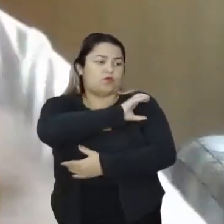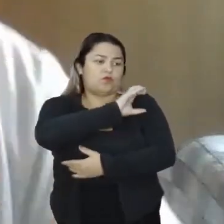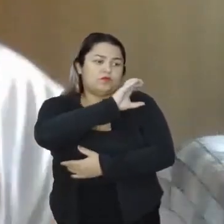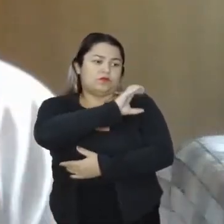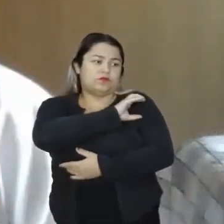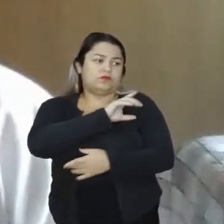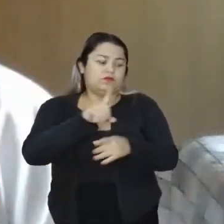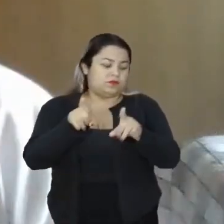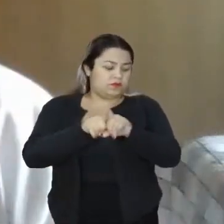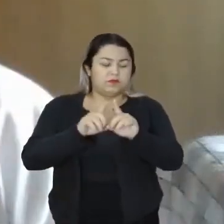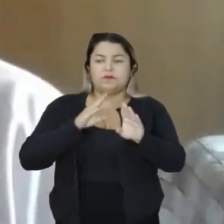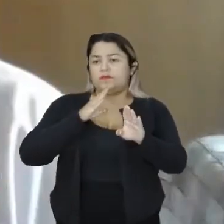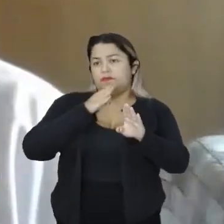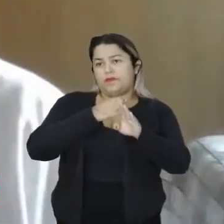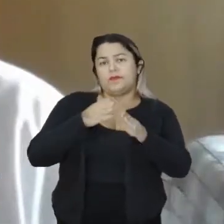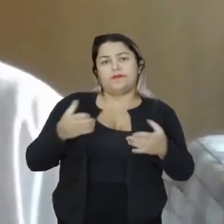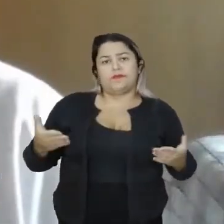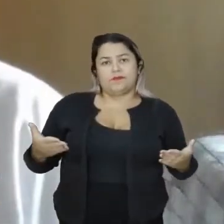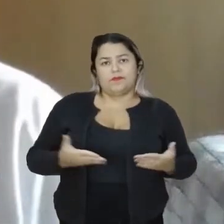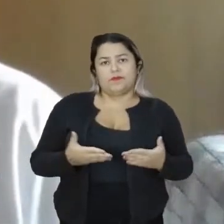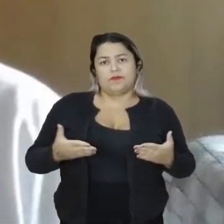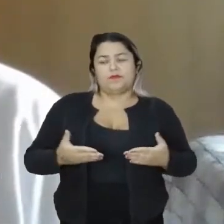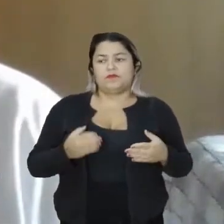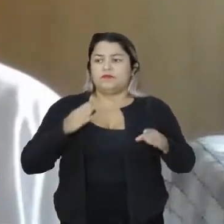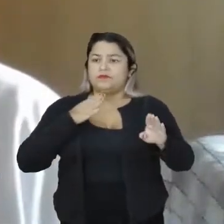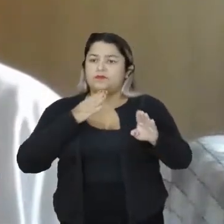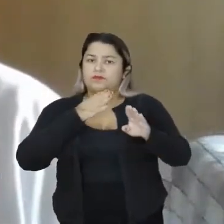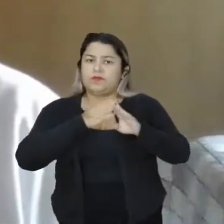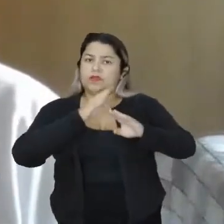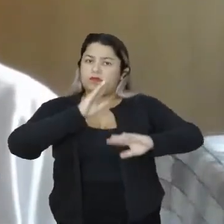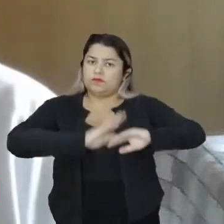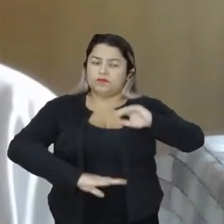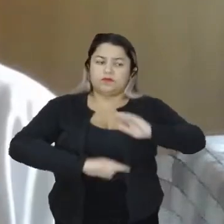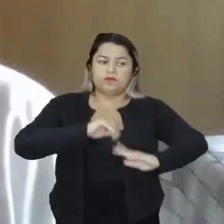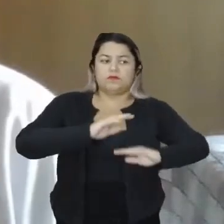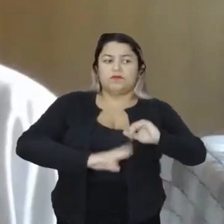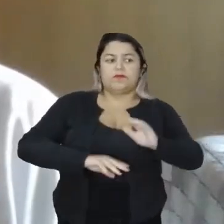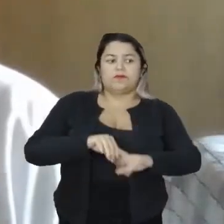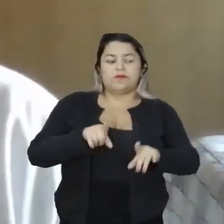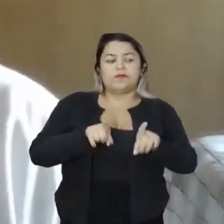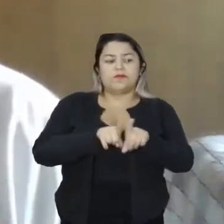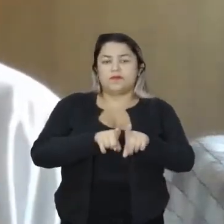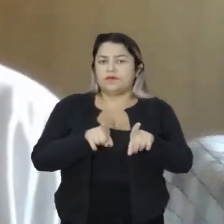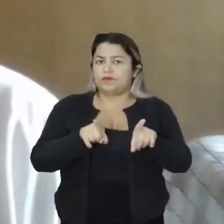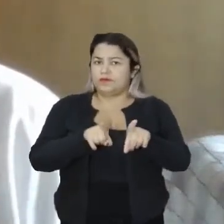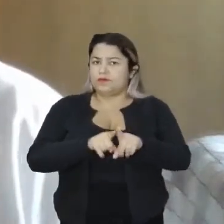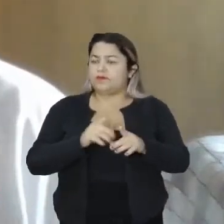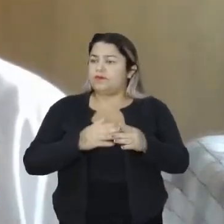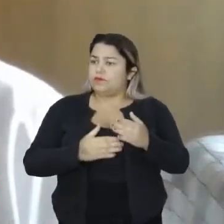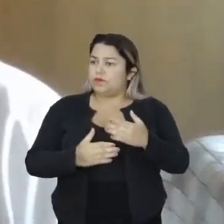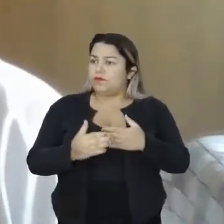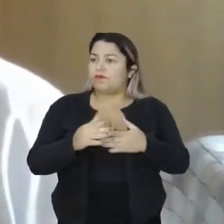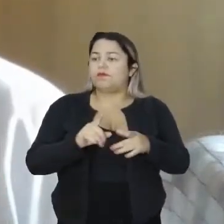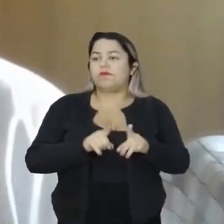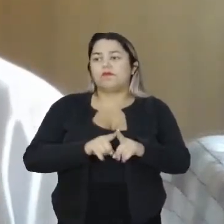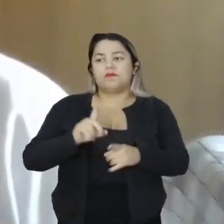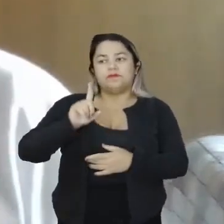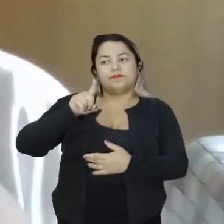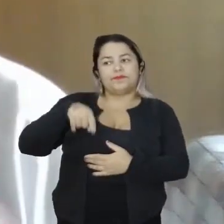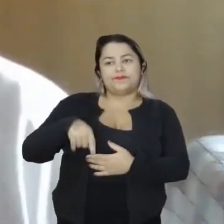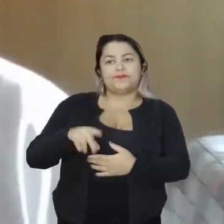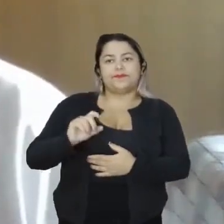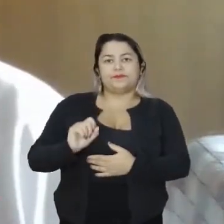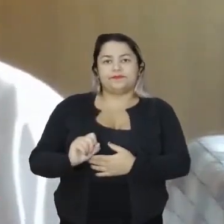uma maneira direta. Agora, as principais ações que nós verificamos, nesse período é